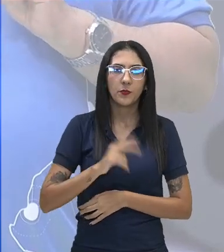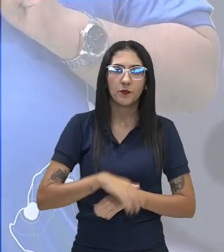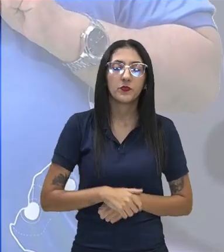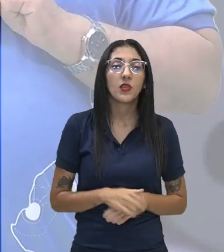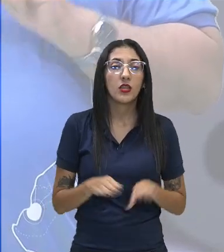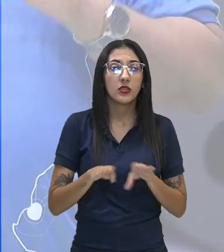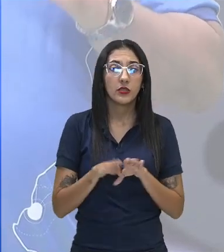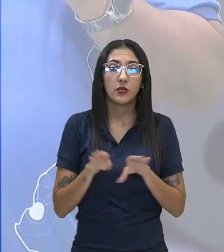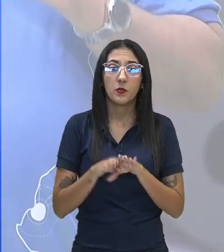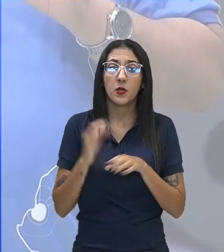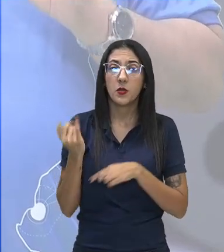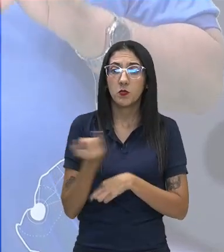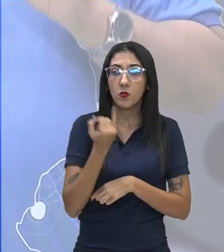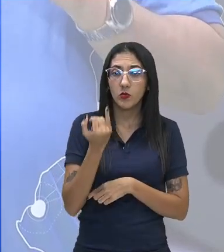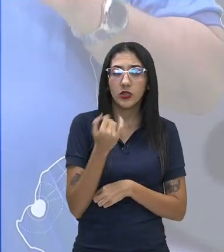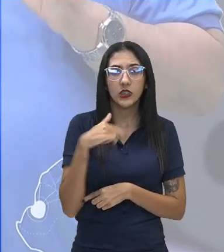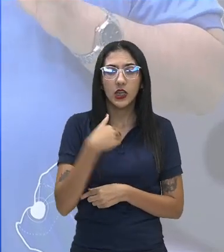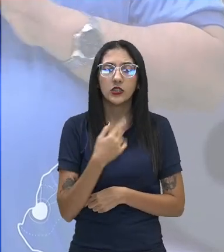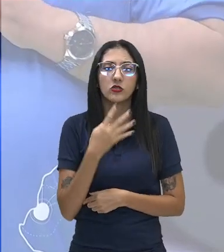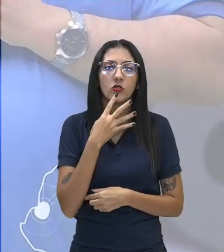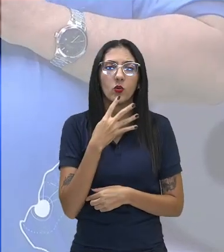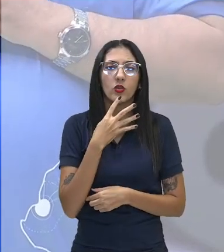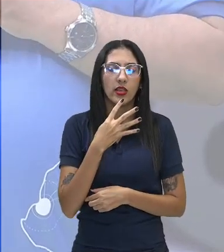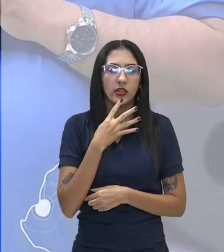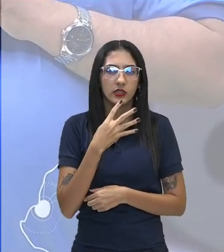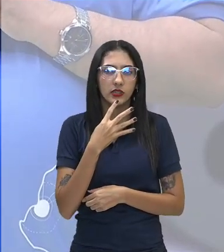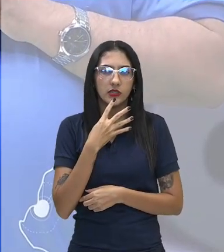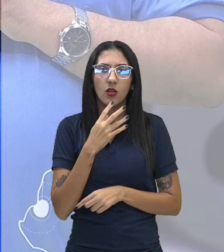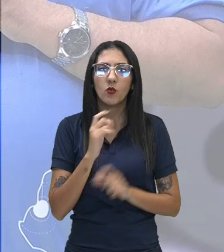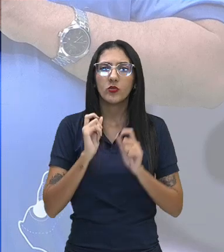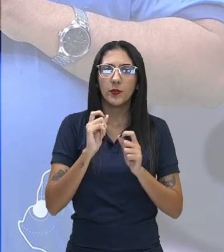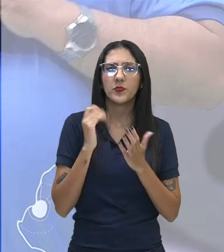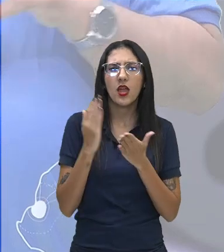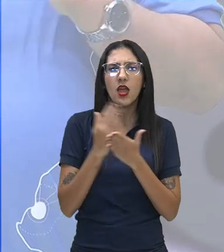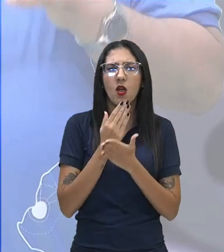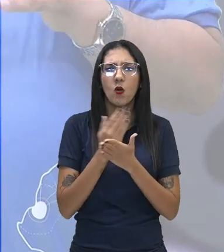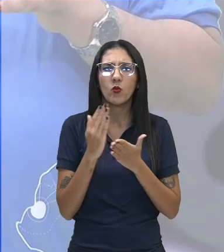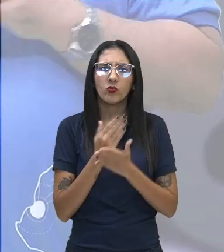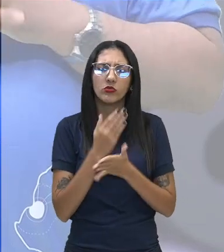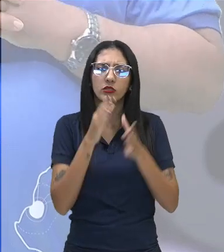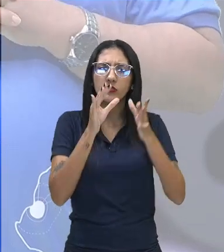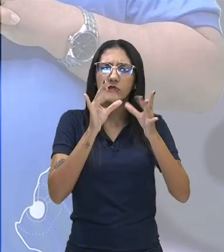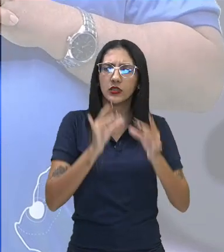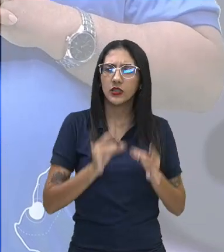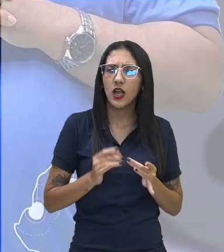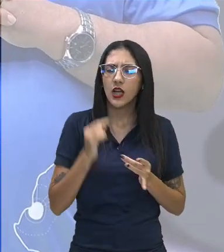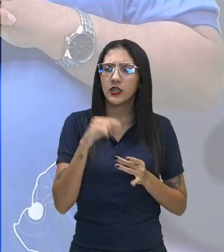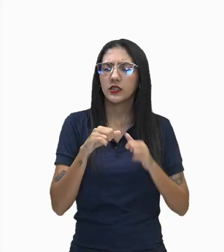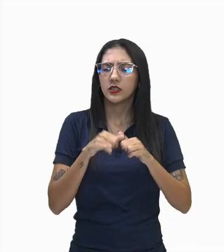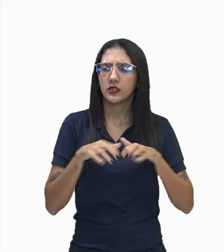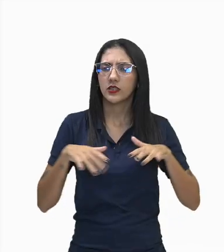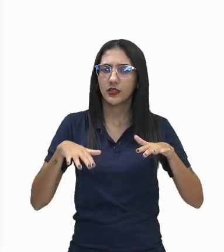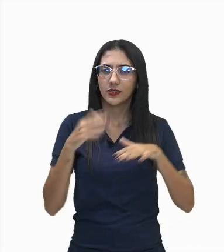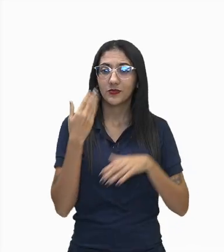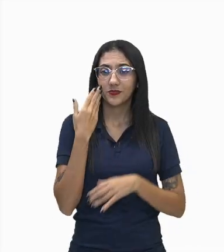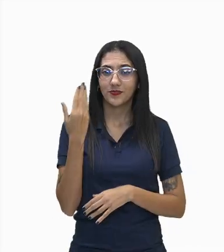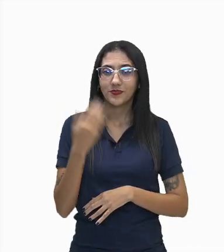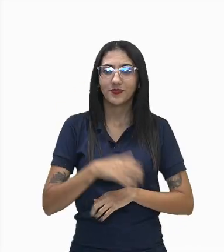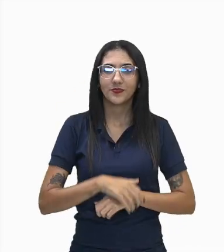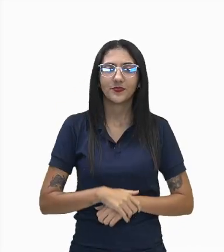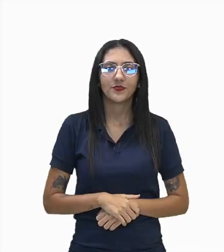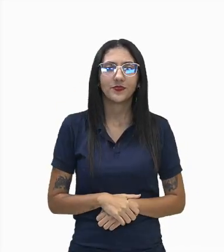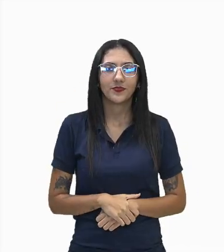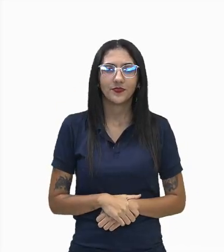nós lembrarmos ou conhecermos, lembrarmos de algumas coisas em relação aos mitos. Vamos ver.